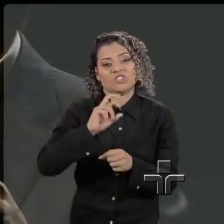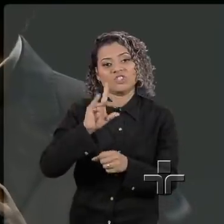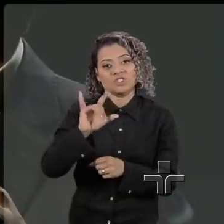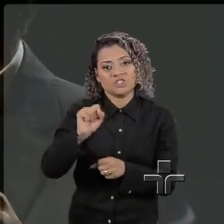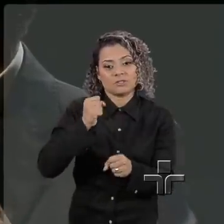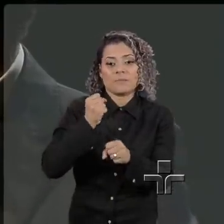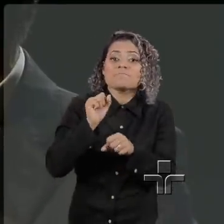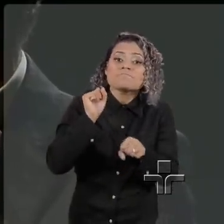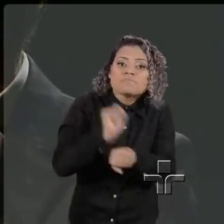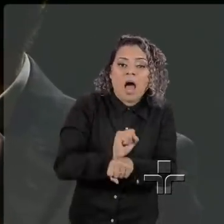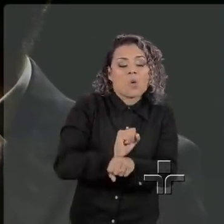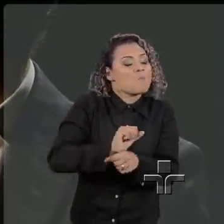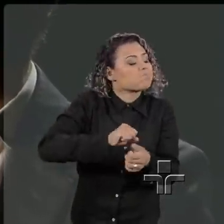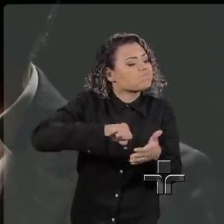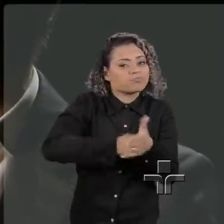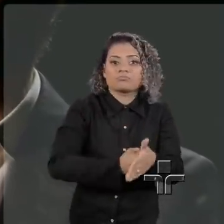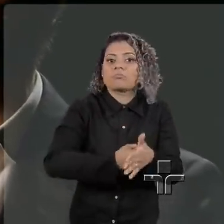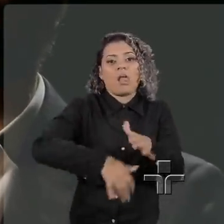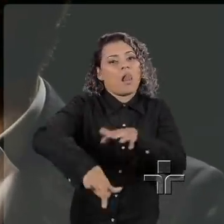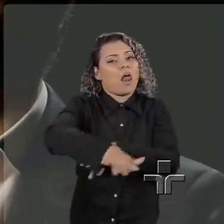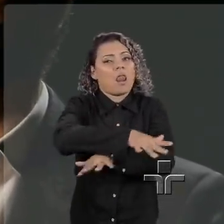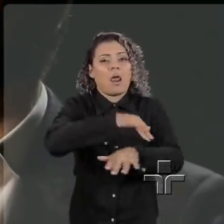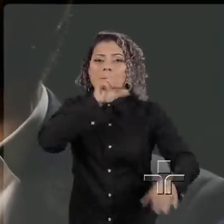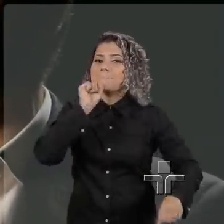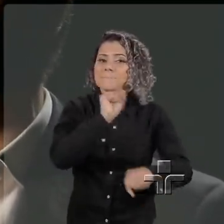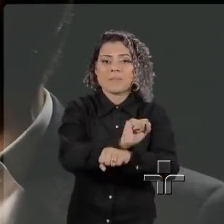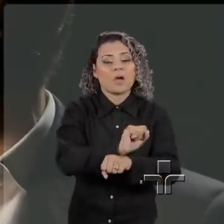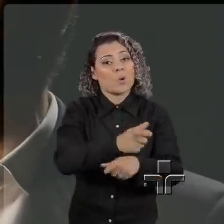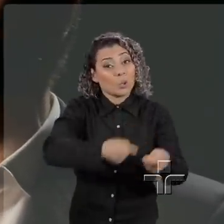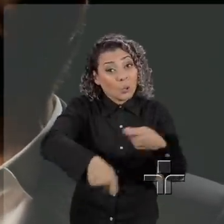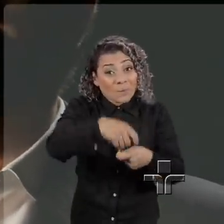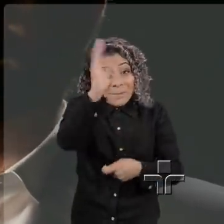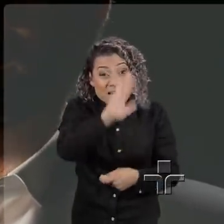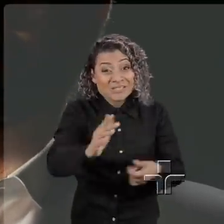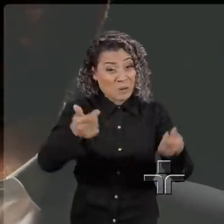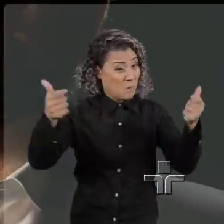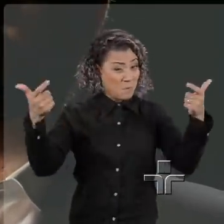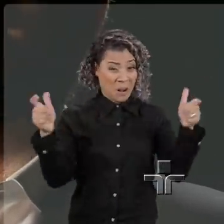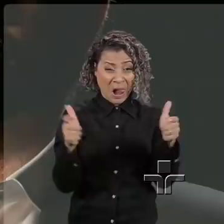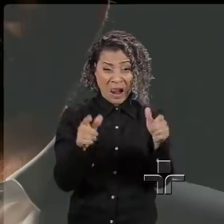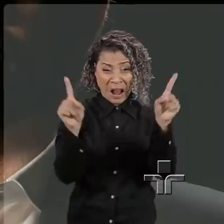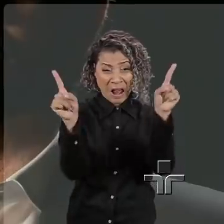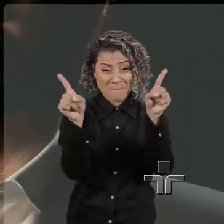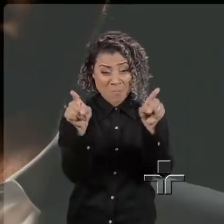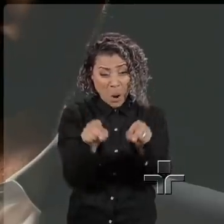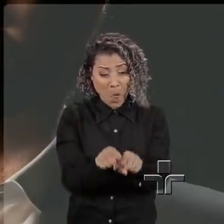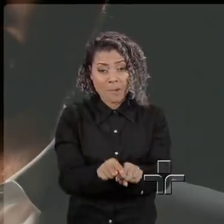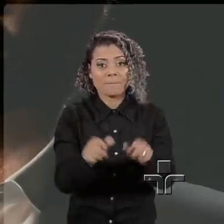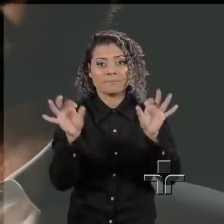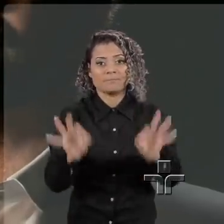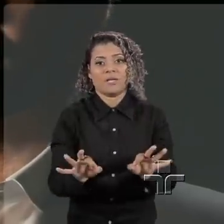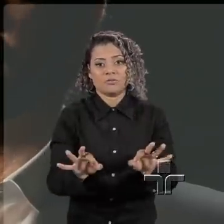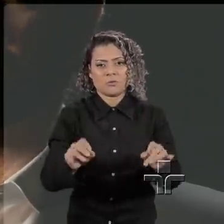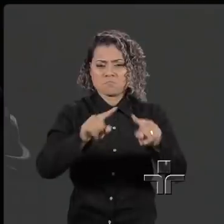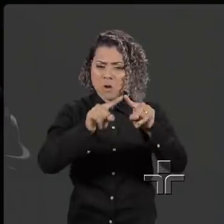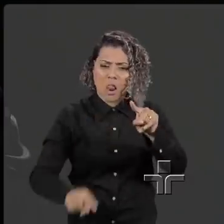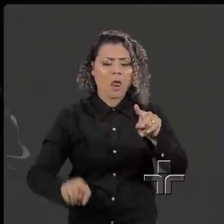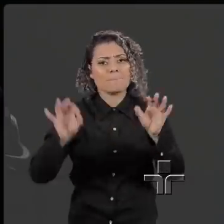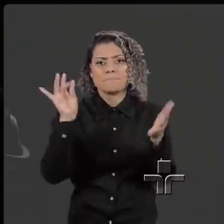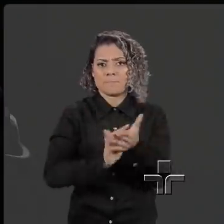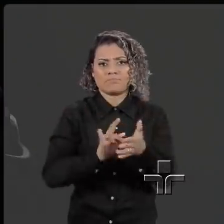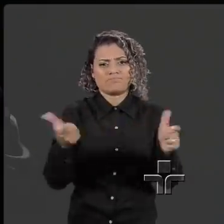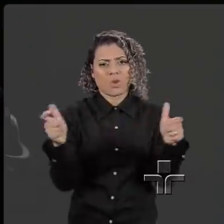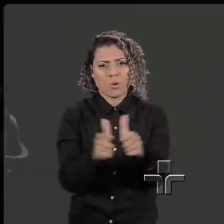um impacto econômico, né, importante, foram 10 dias que desorganizaram a economia brasileira, mas principalmente o impacto do ponto de vista das expectativas.